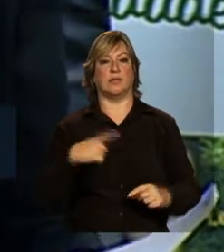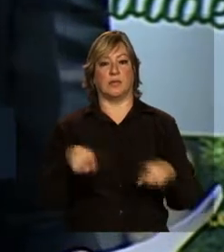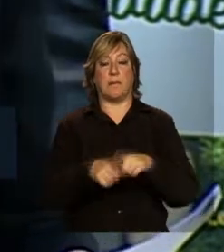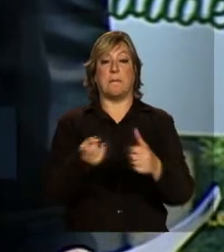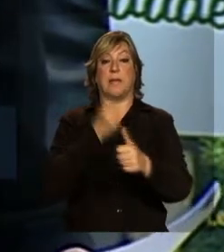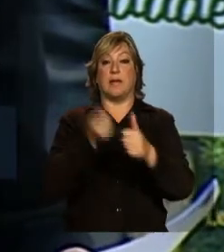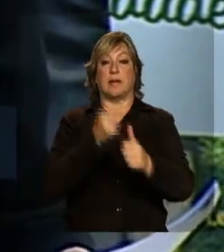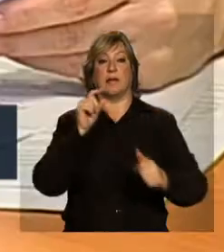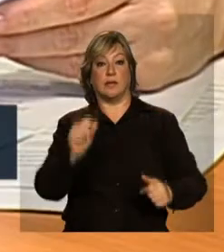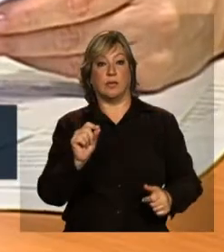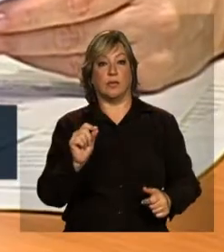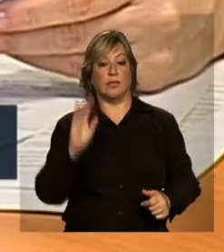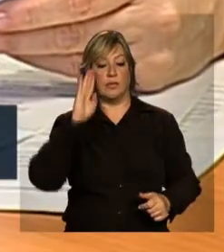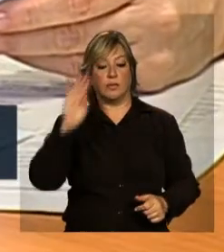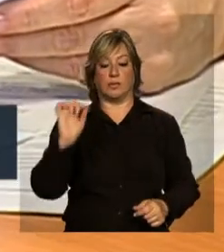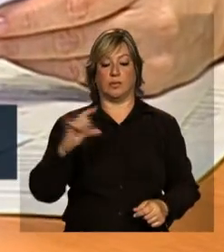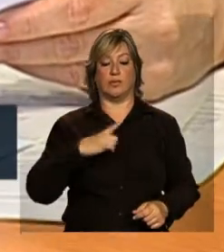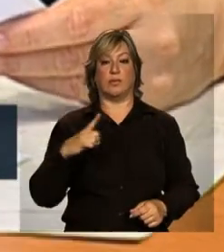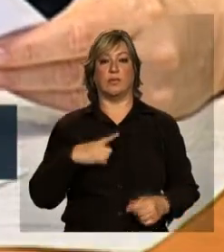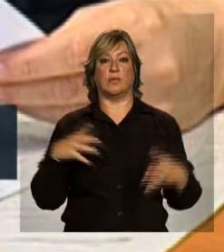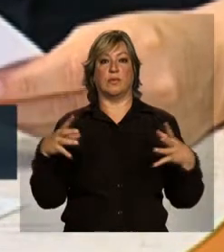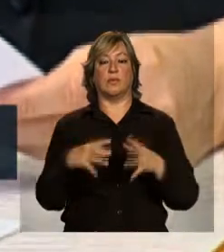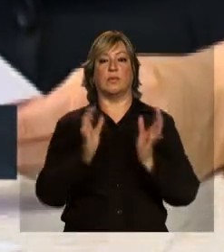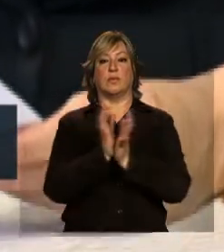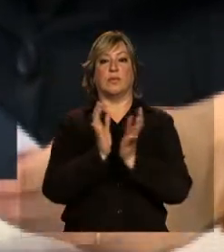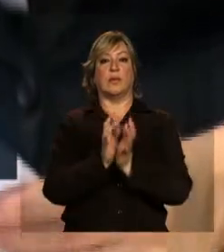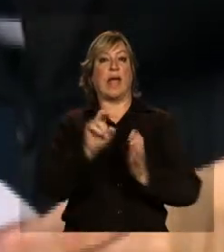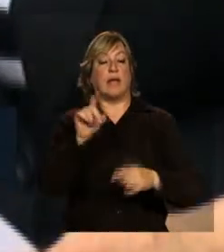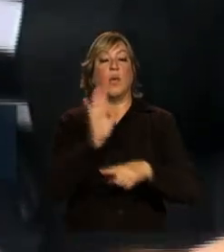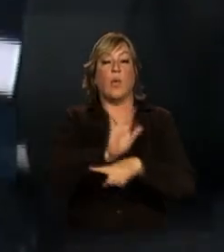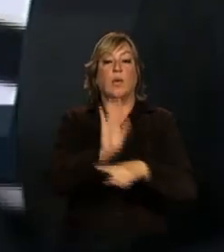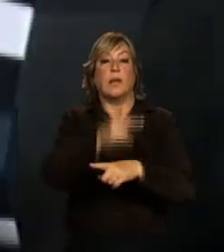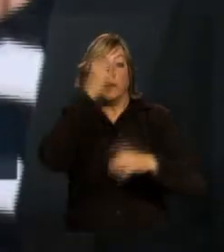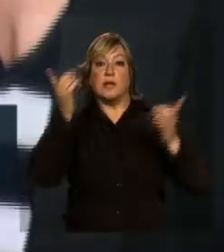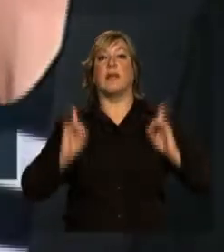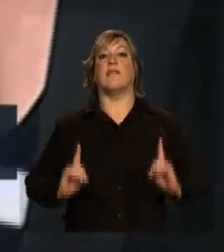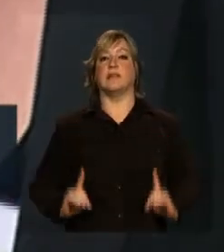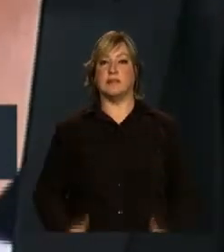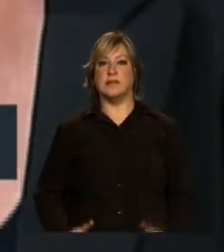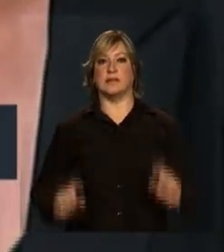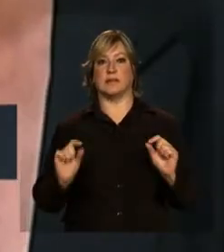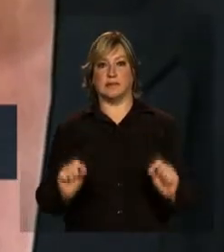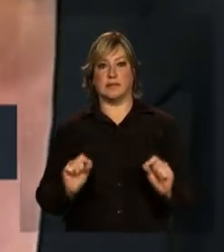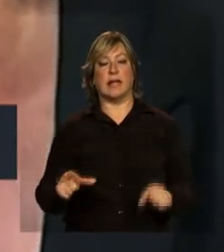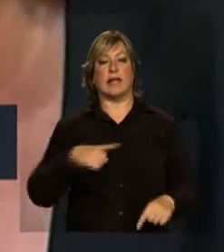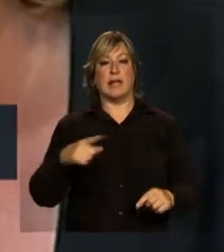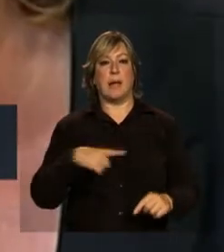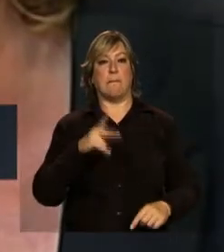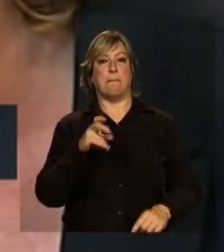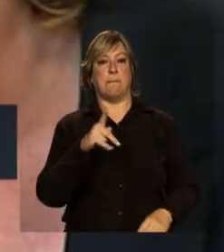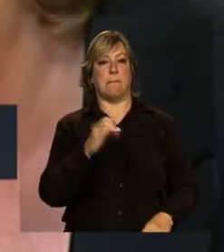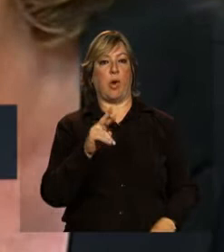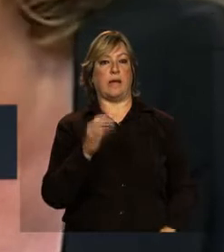lugar, essa pactuação e aprovação da rede de cuidado à pessoa com deficiência por meio da portaria